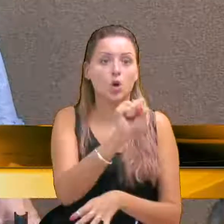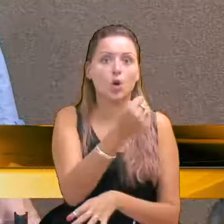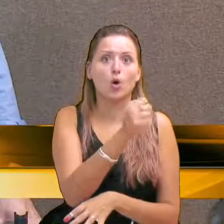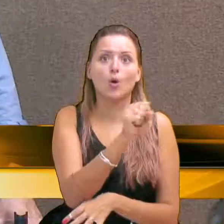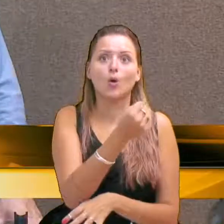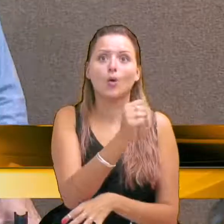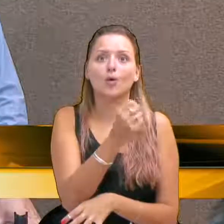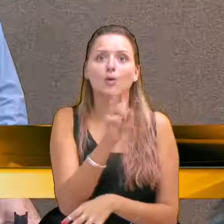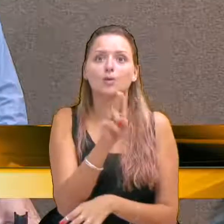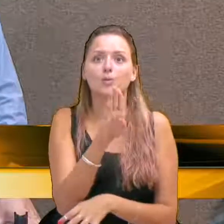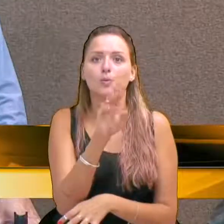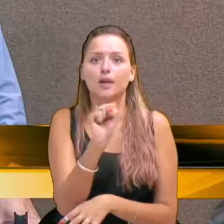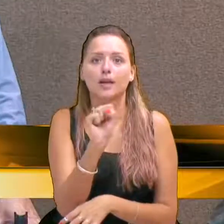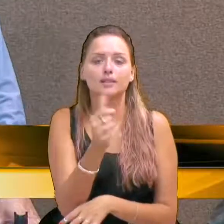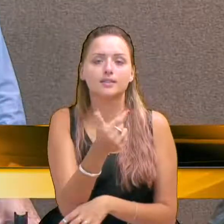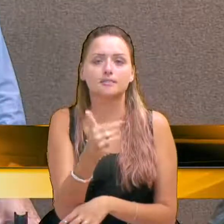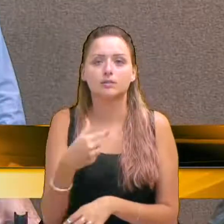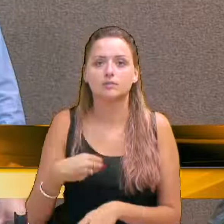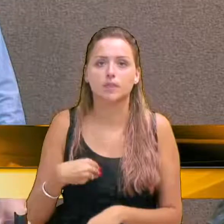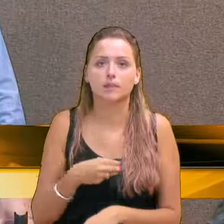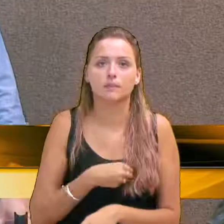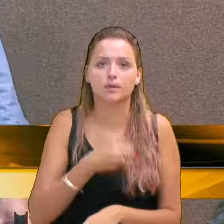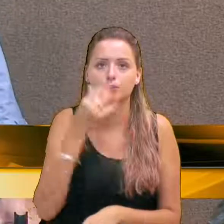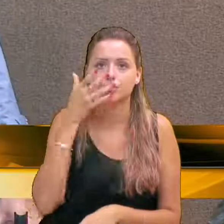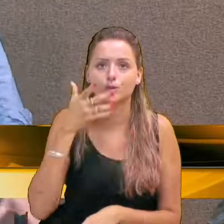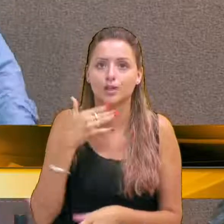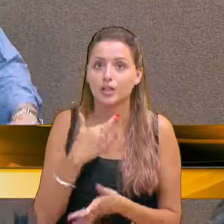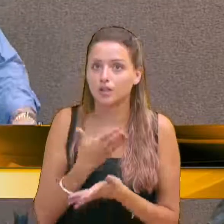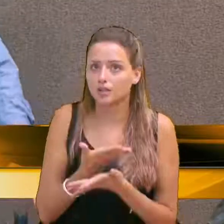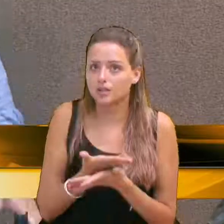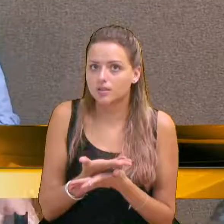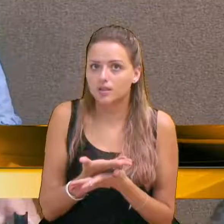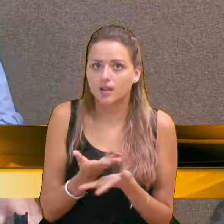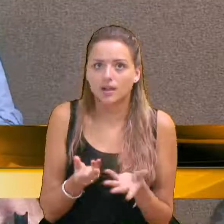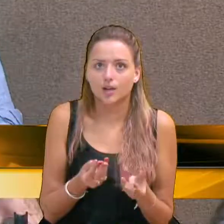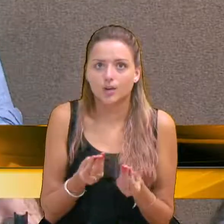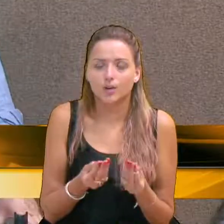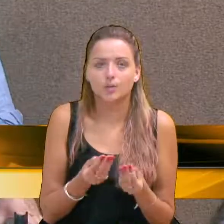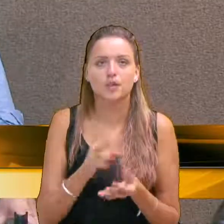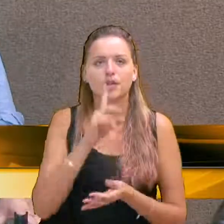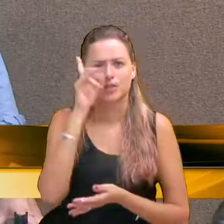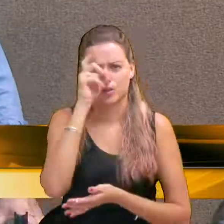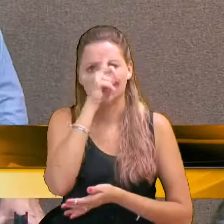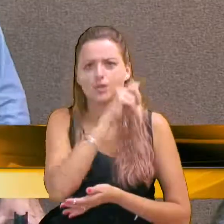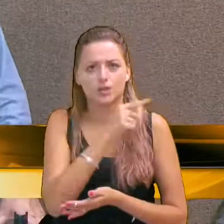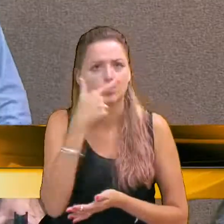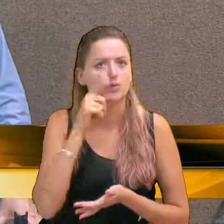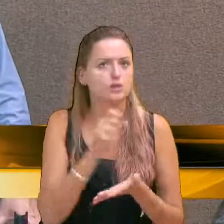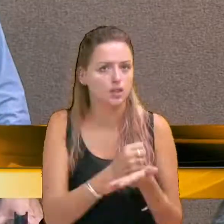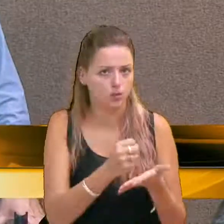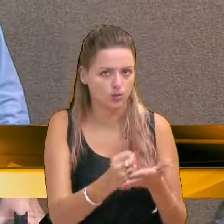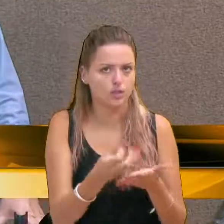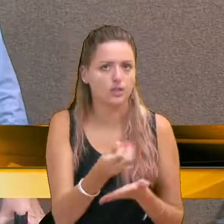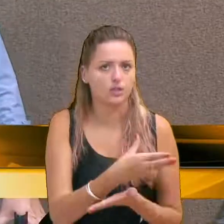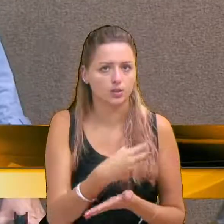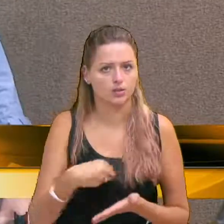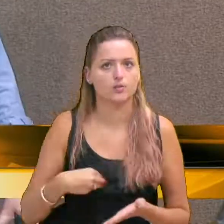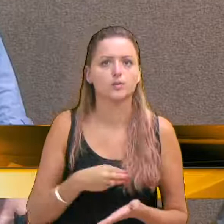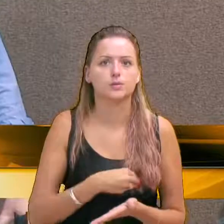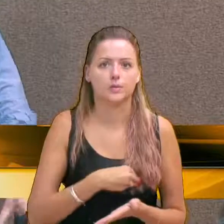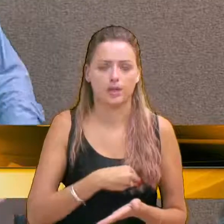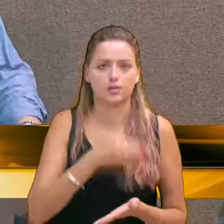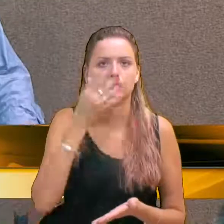sem médicos pediatras? Aliás, e vai ser muito difícil conquistar médicos pediatras, por conta